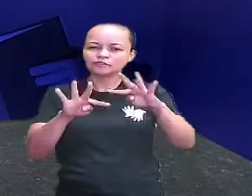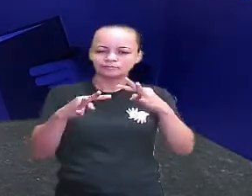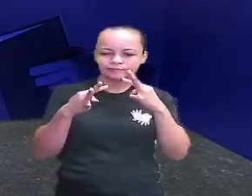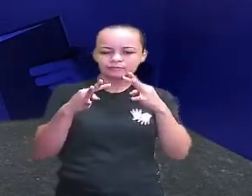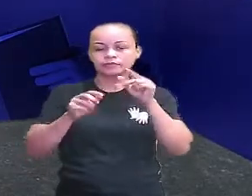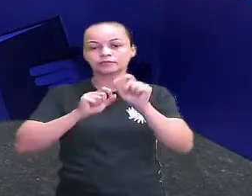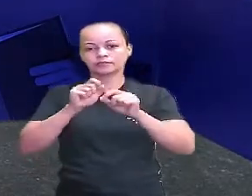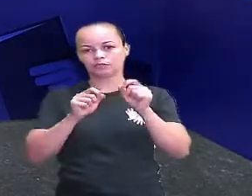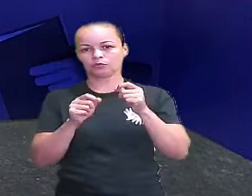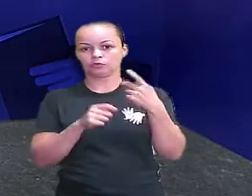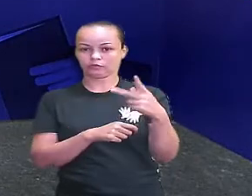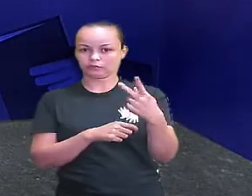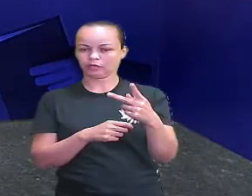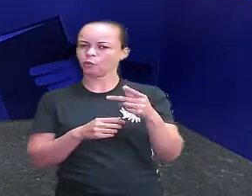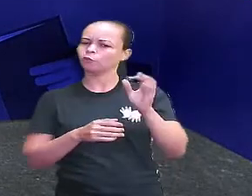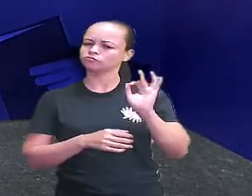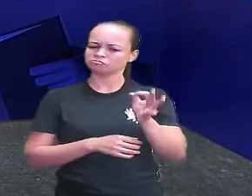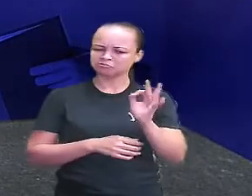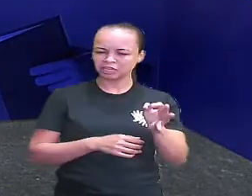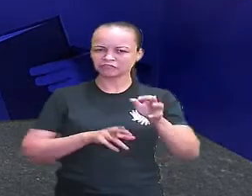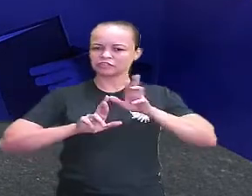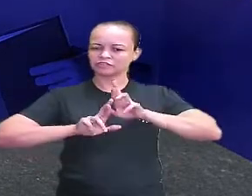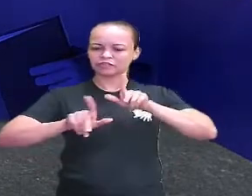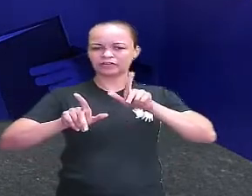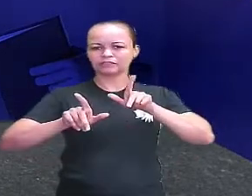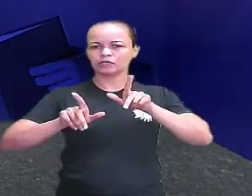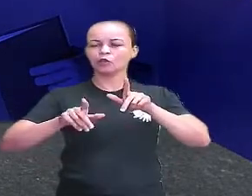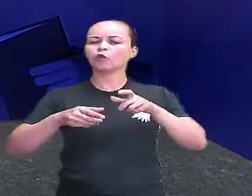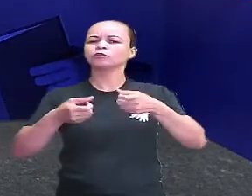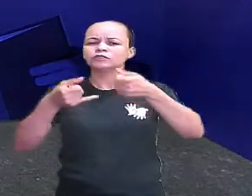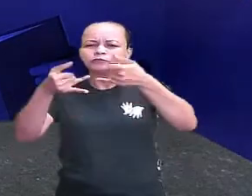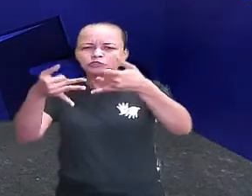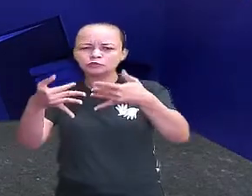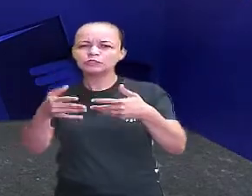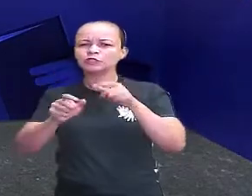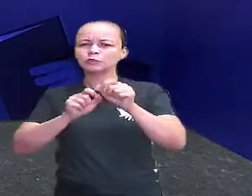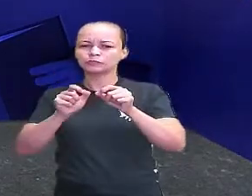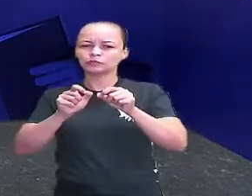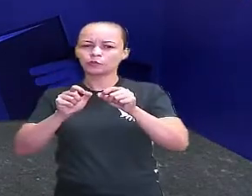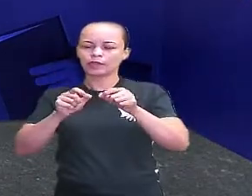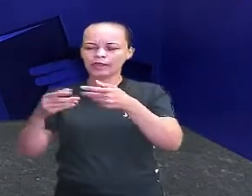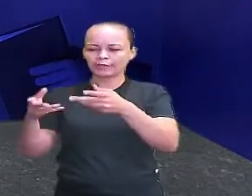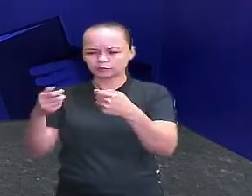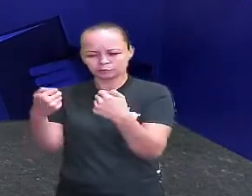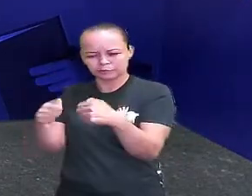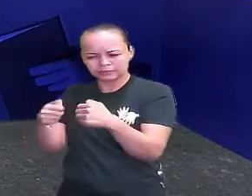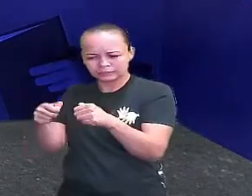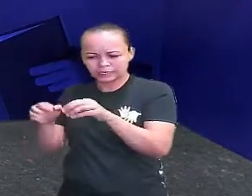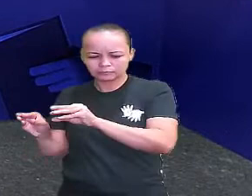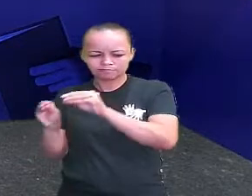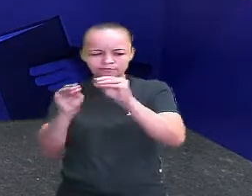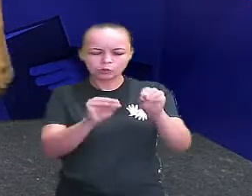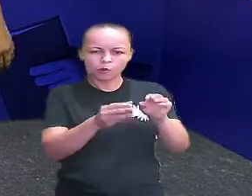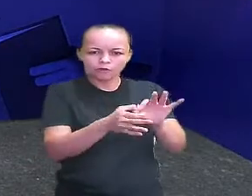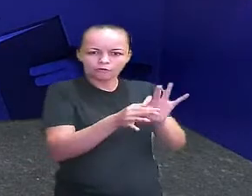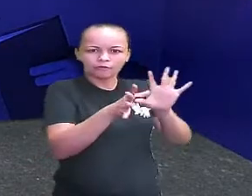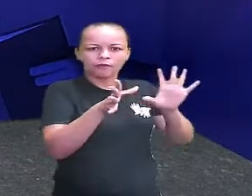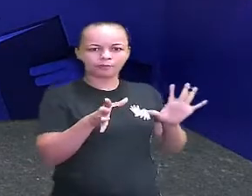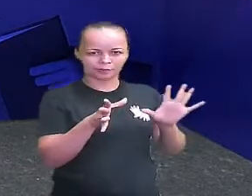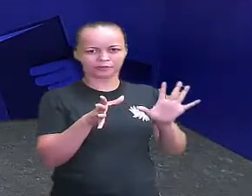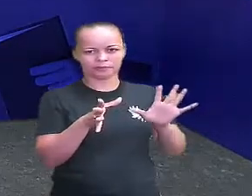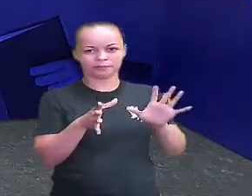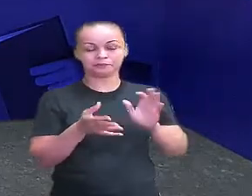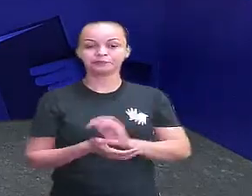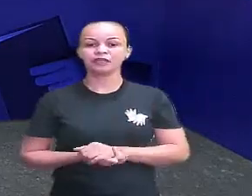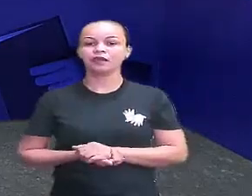com certeza isso vai fazer diferença, vai tirar você, como eu sempre gosto de dizer, do reino da necessidade para o reino da liberdade. Então eu vou pedir já